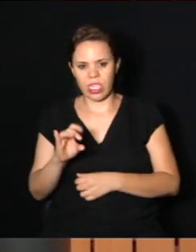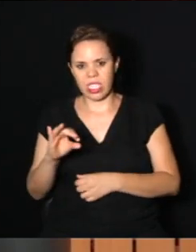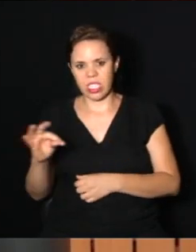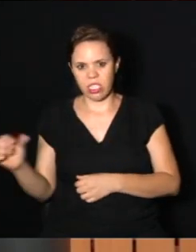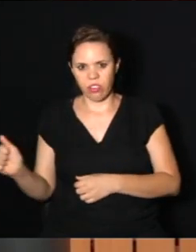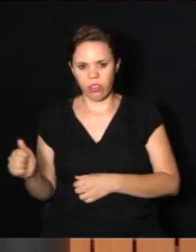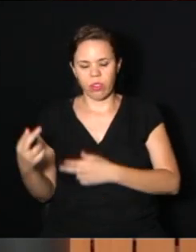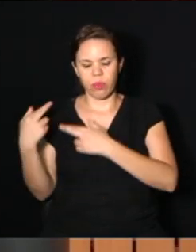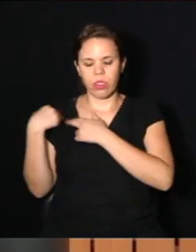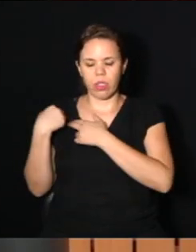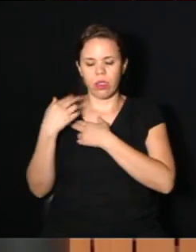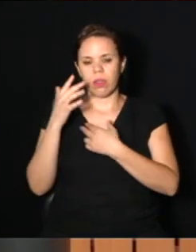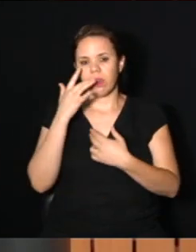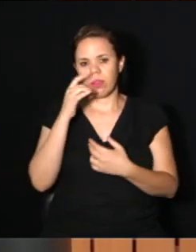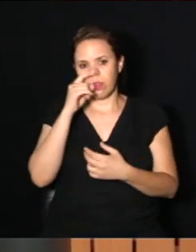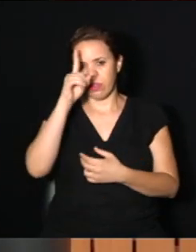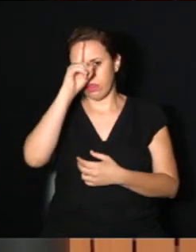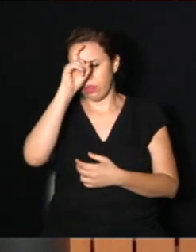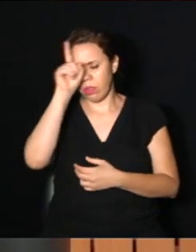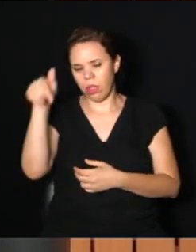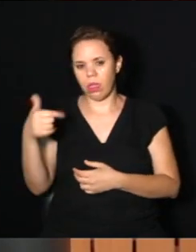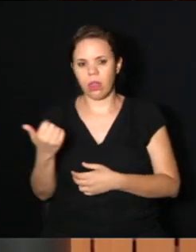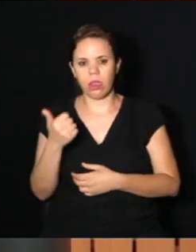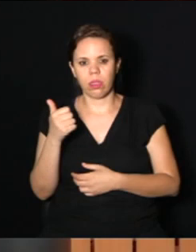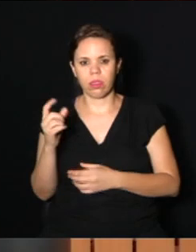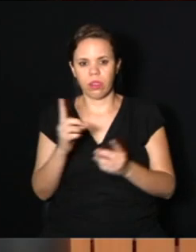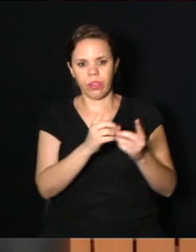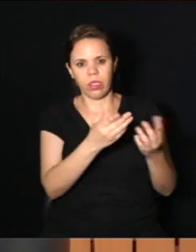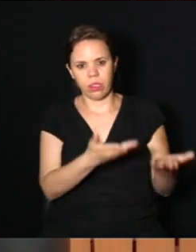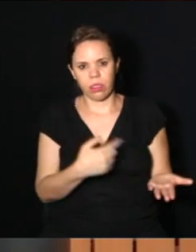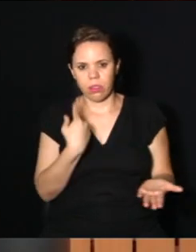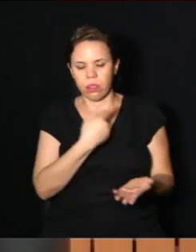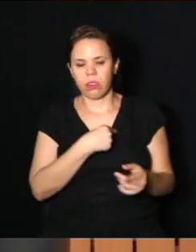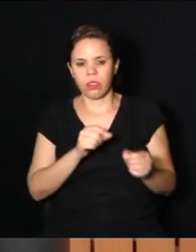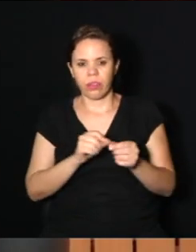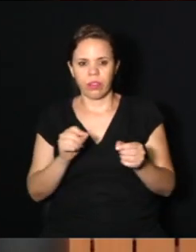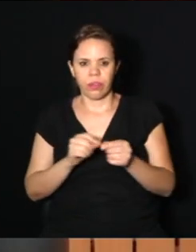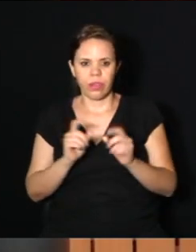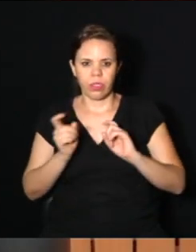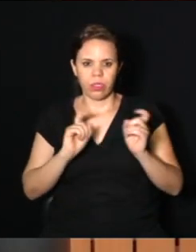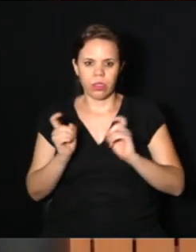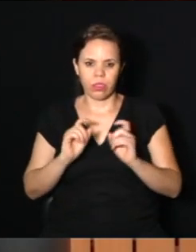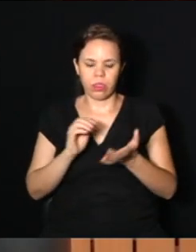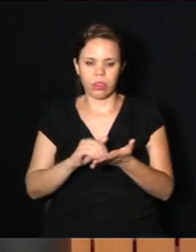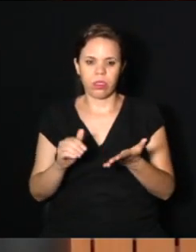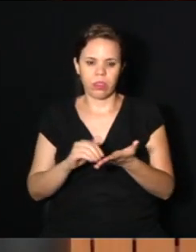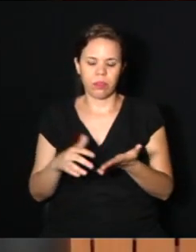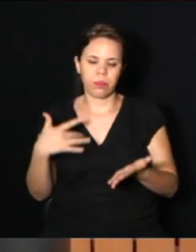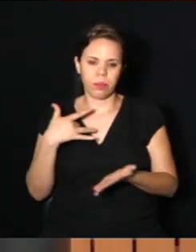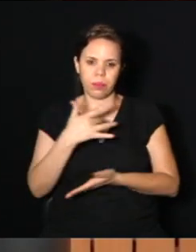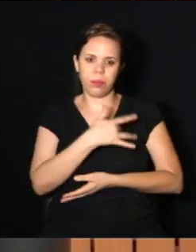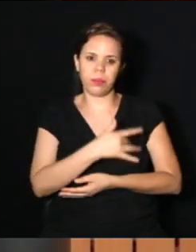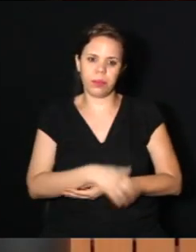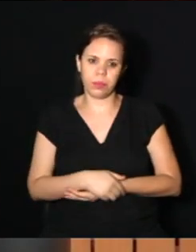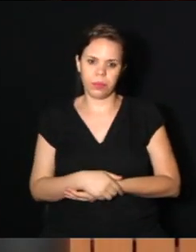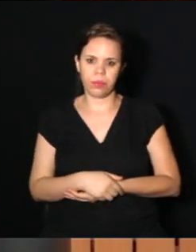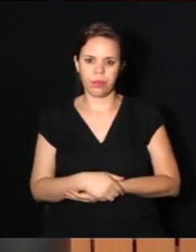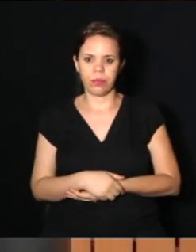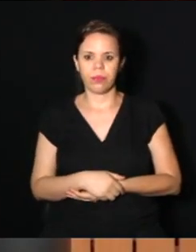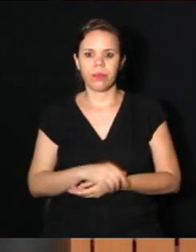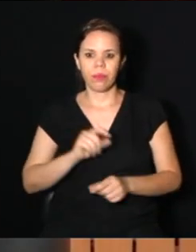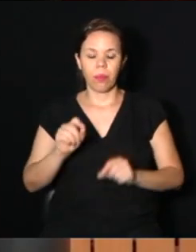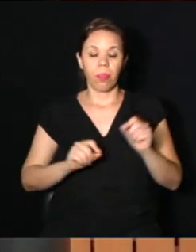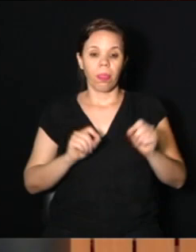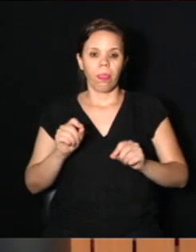pelo Hospital Ouro Verde, e até então era ela que estava nos atendendo, tanto que fizemos uma reunião na Secretaria de Saúde, e